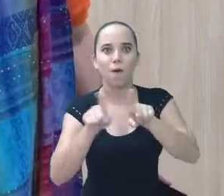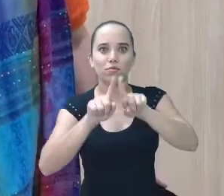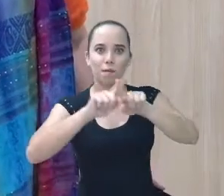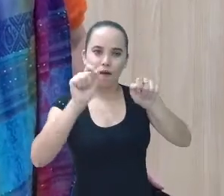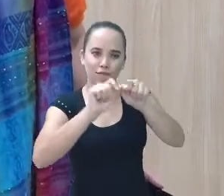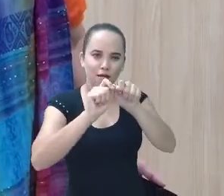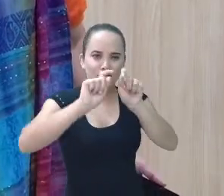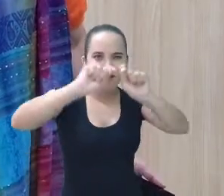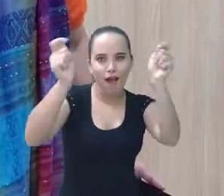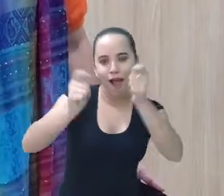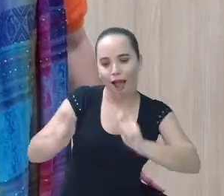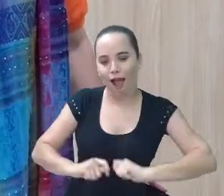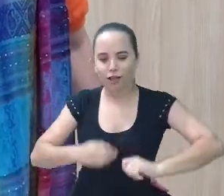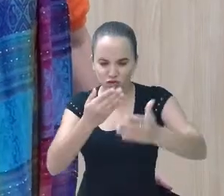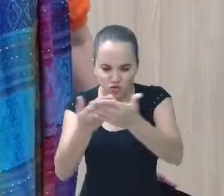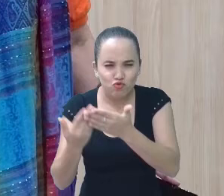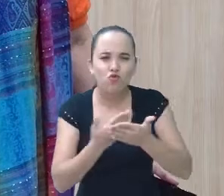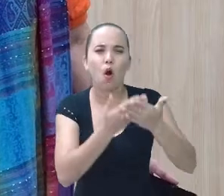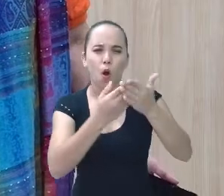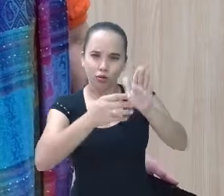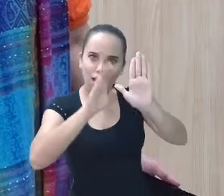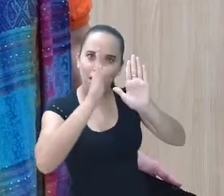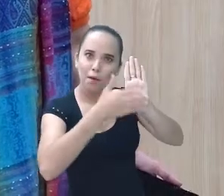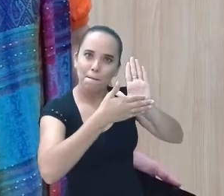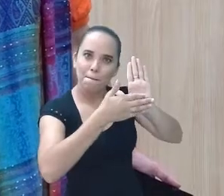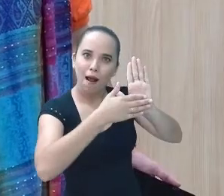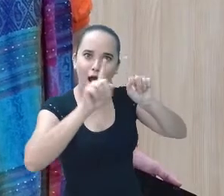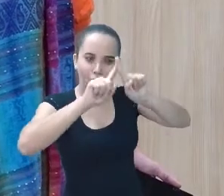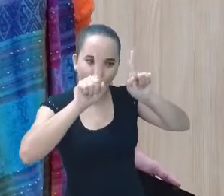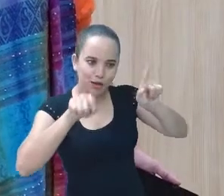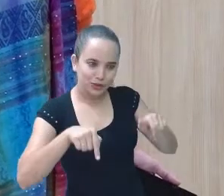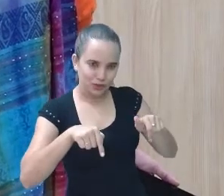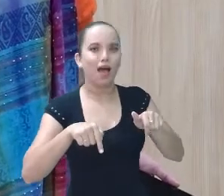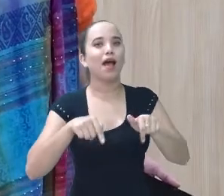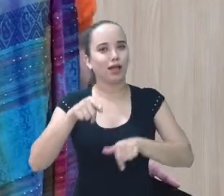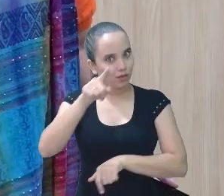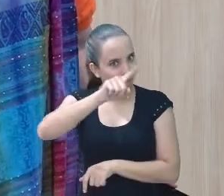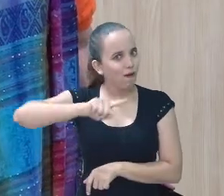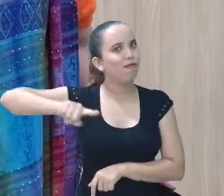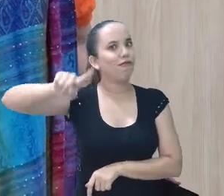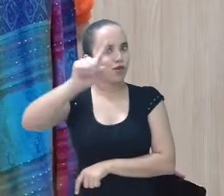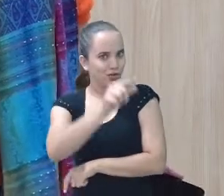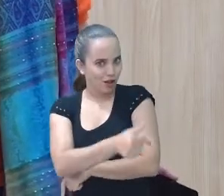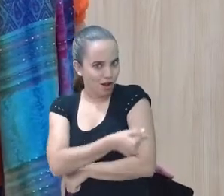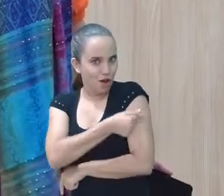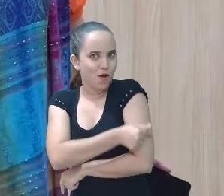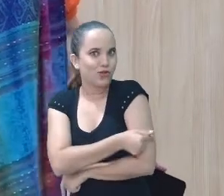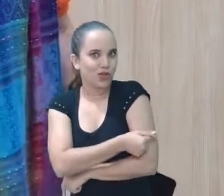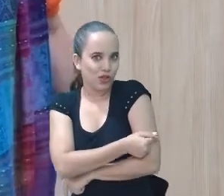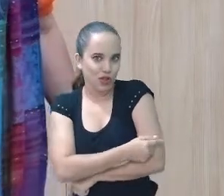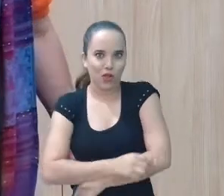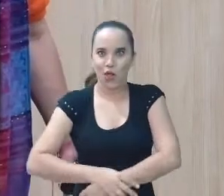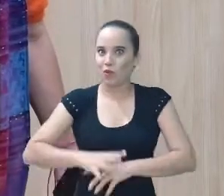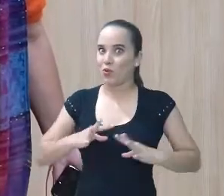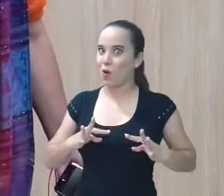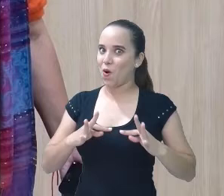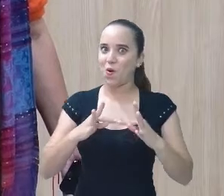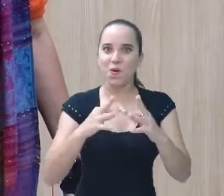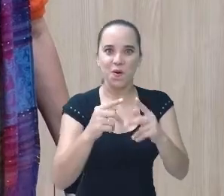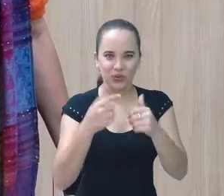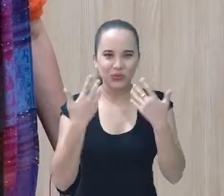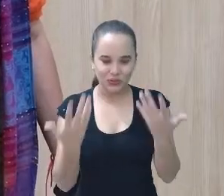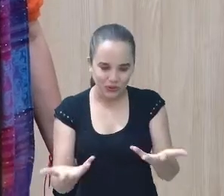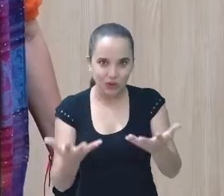fazendo projetos para a sua vida. Sétimo ano, vocês estão com tudo, hein? E vem-se embora, bora, vamos começar,